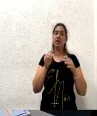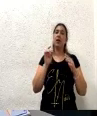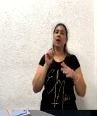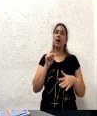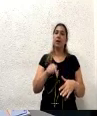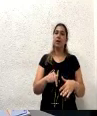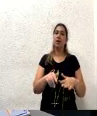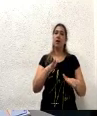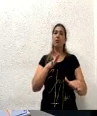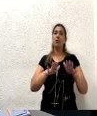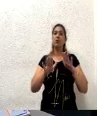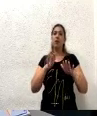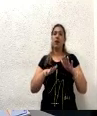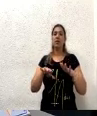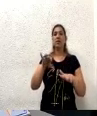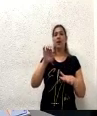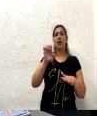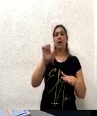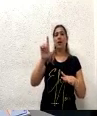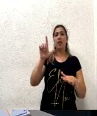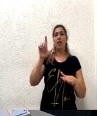Aos cuidados da Ellen.